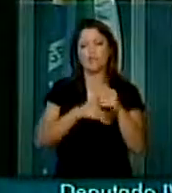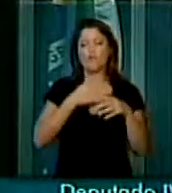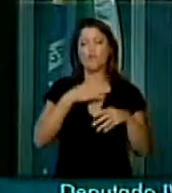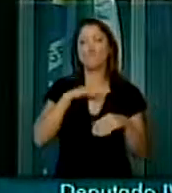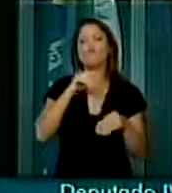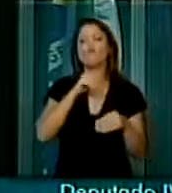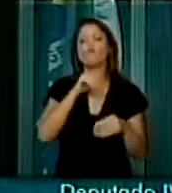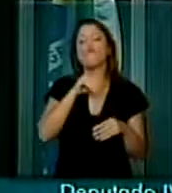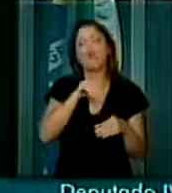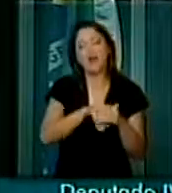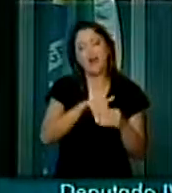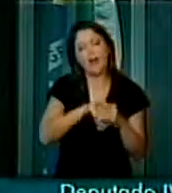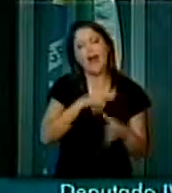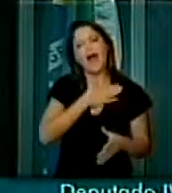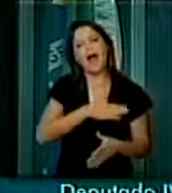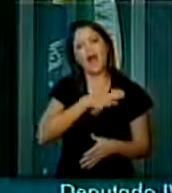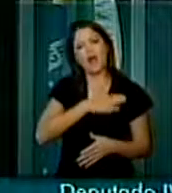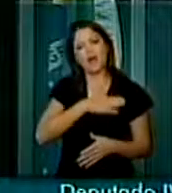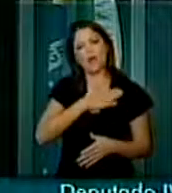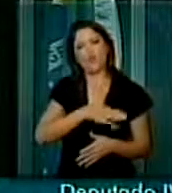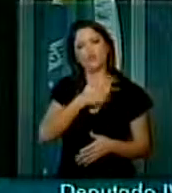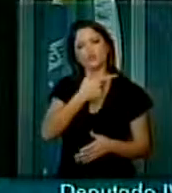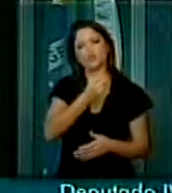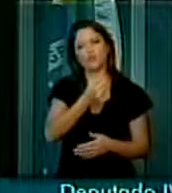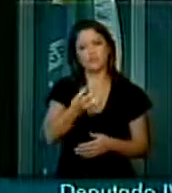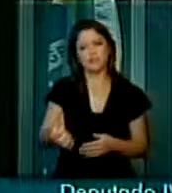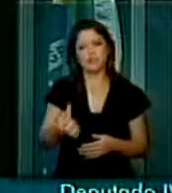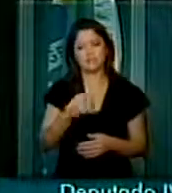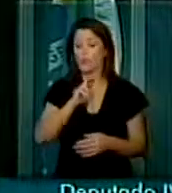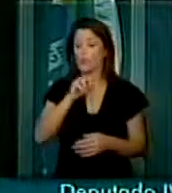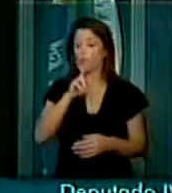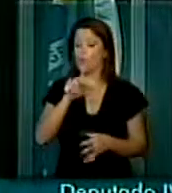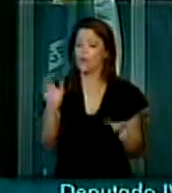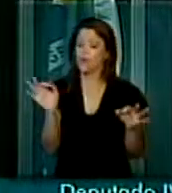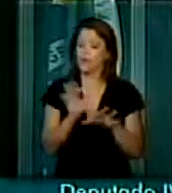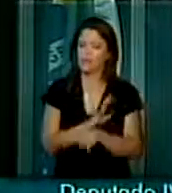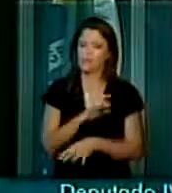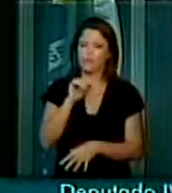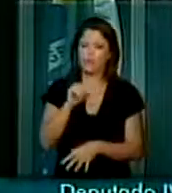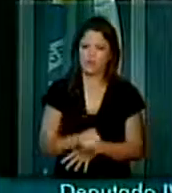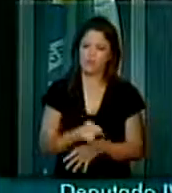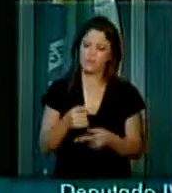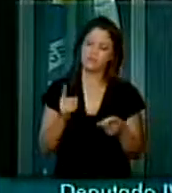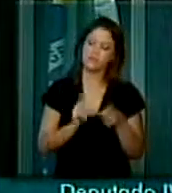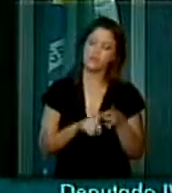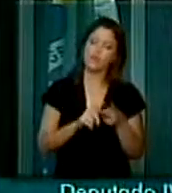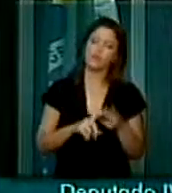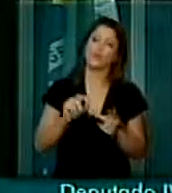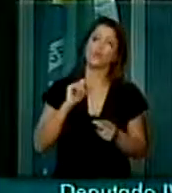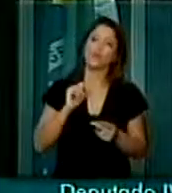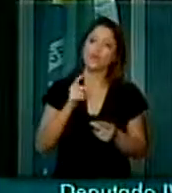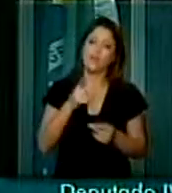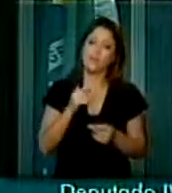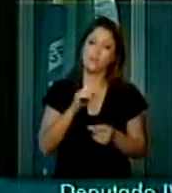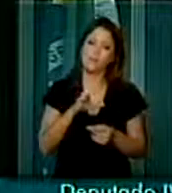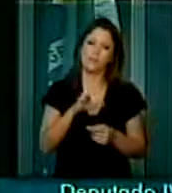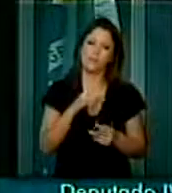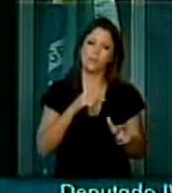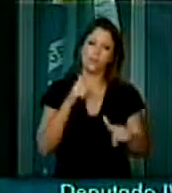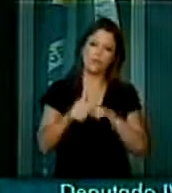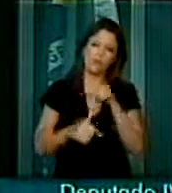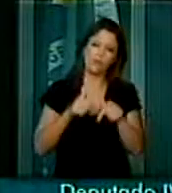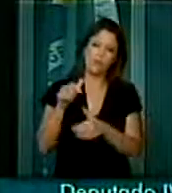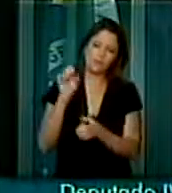de 2006 em primeiro turno e nunca concluída nessa casa. Em segundo lugar, a PEC do